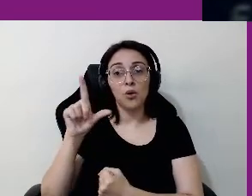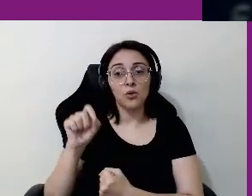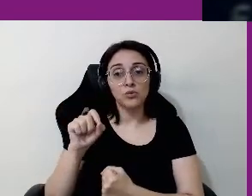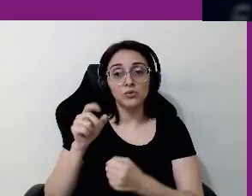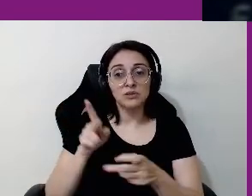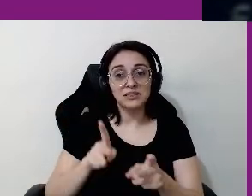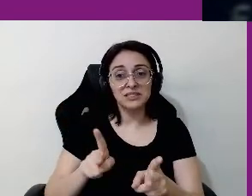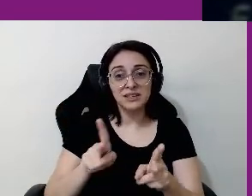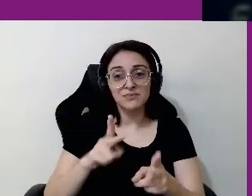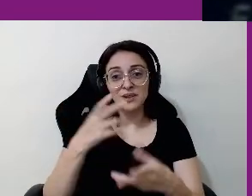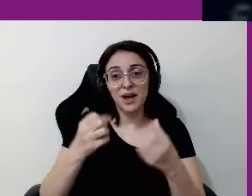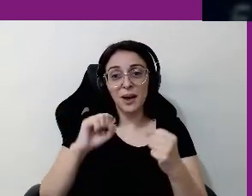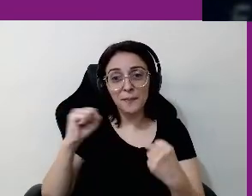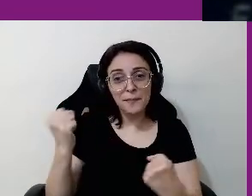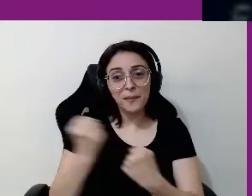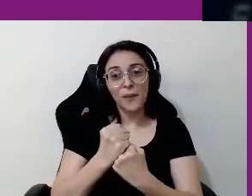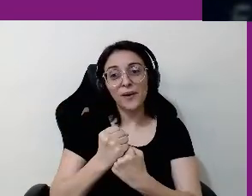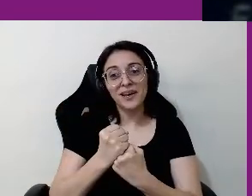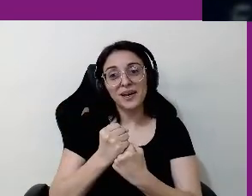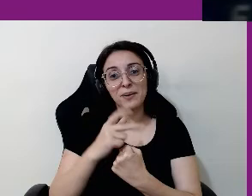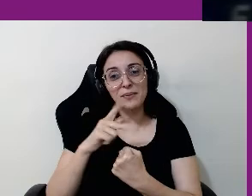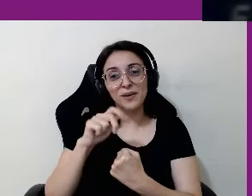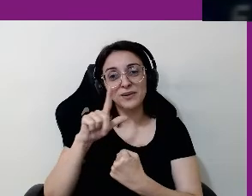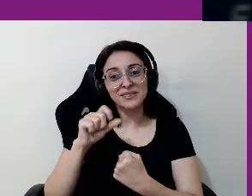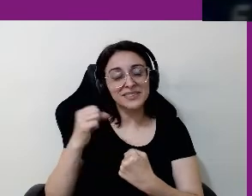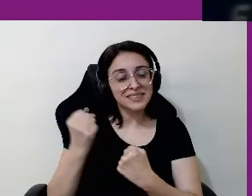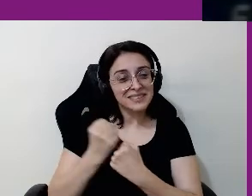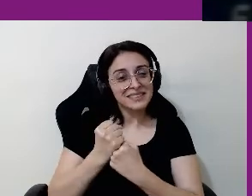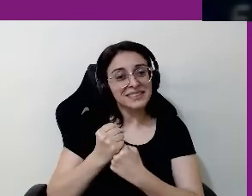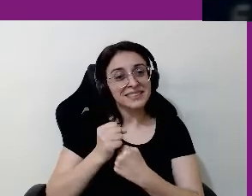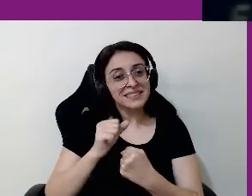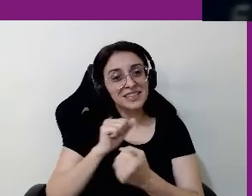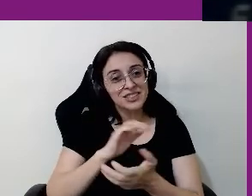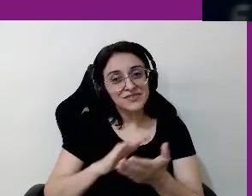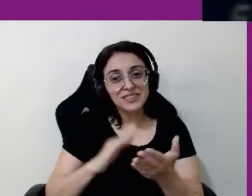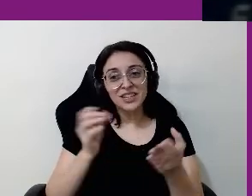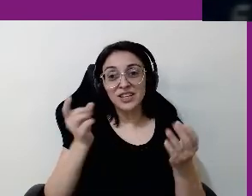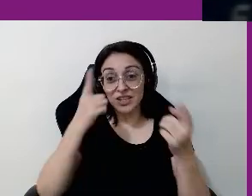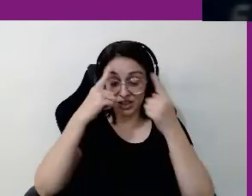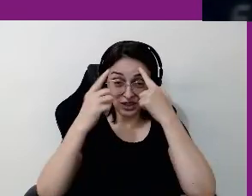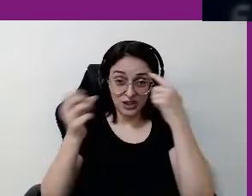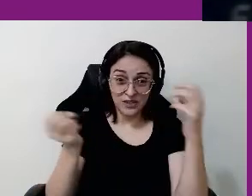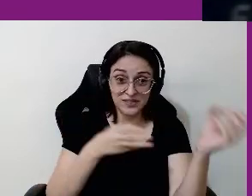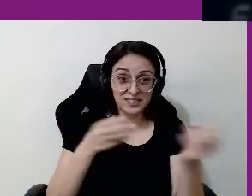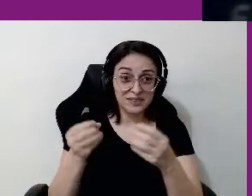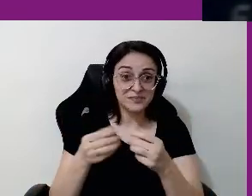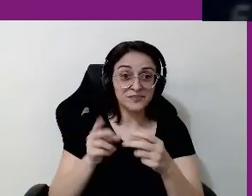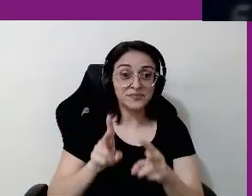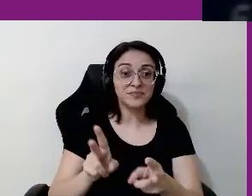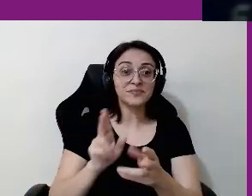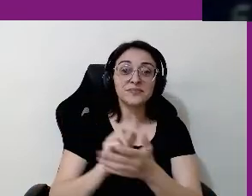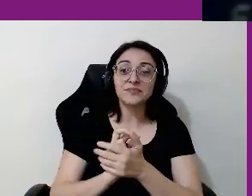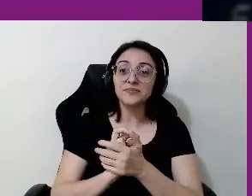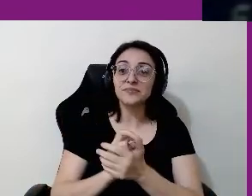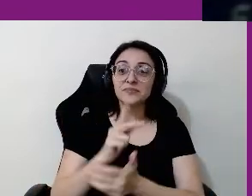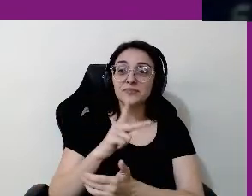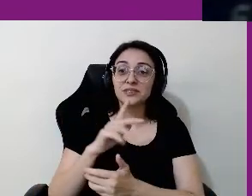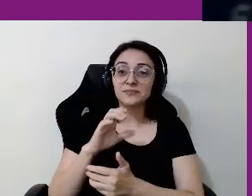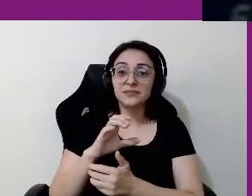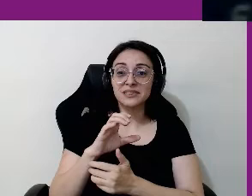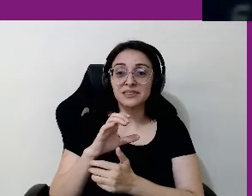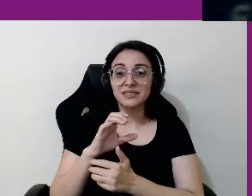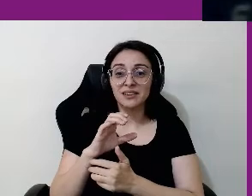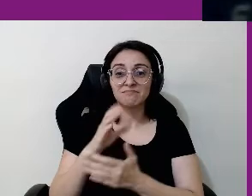sempre apoia todas as atividades de inovação. O PC é uma